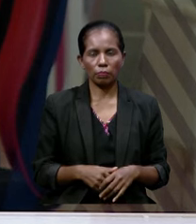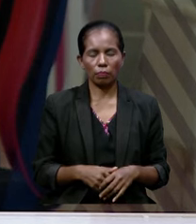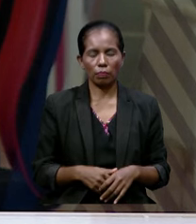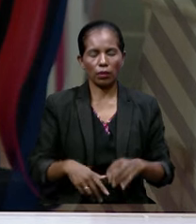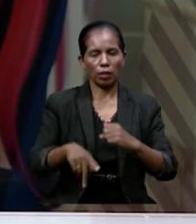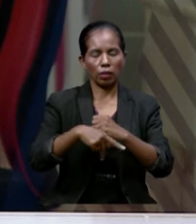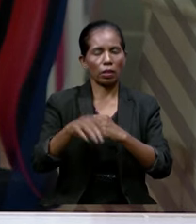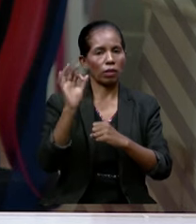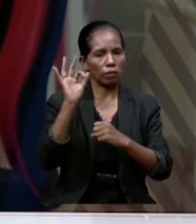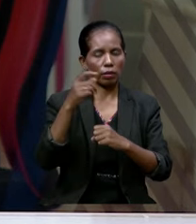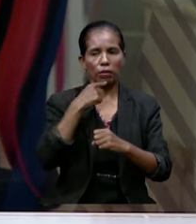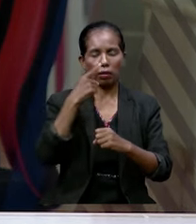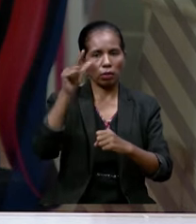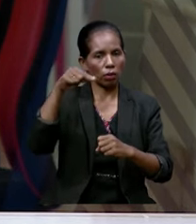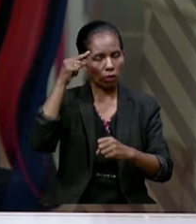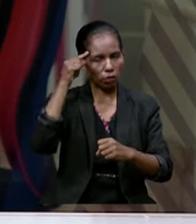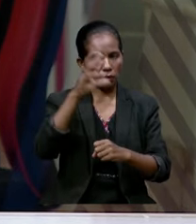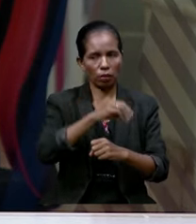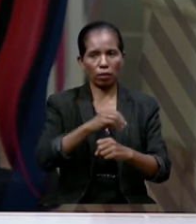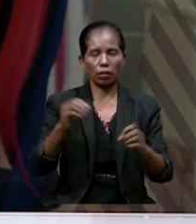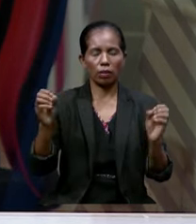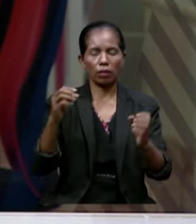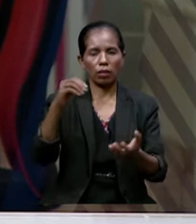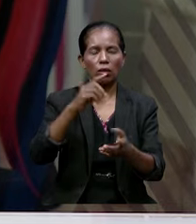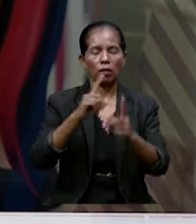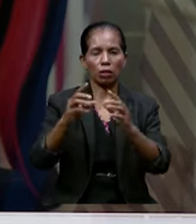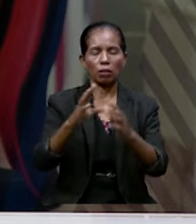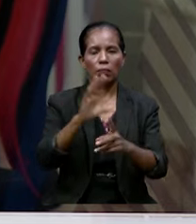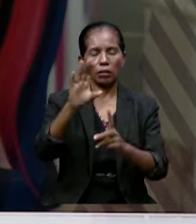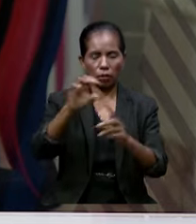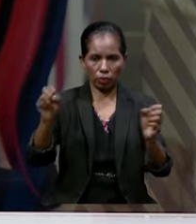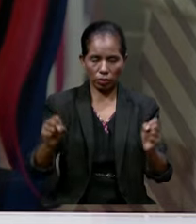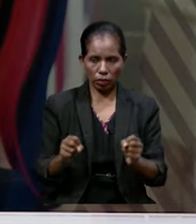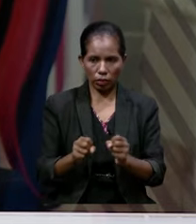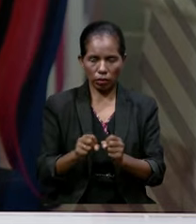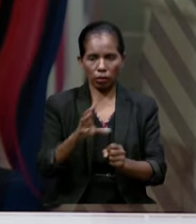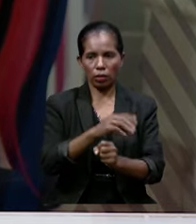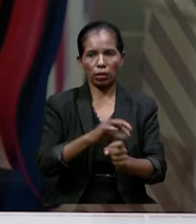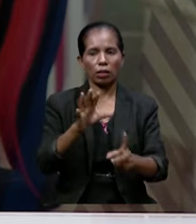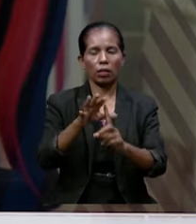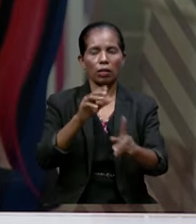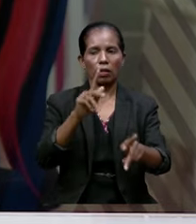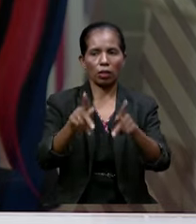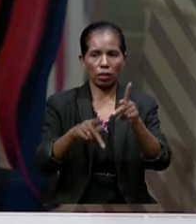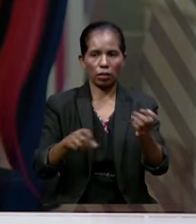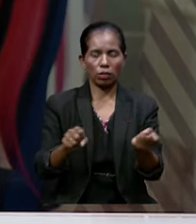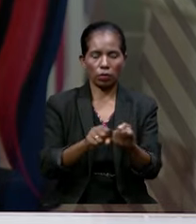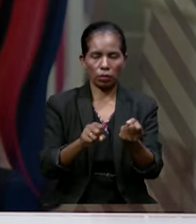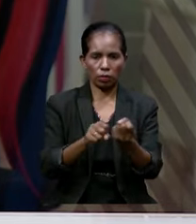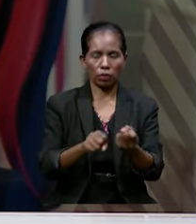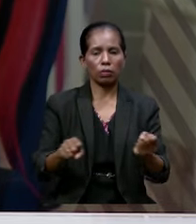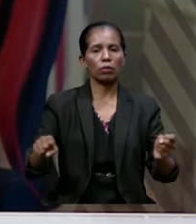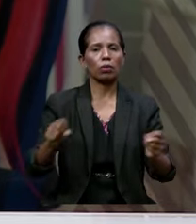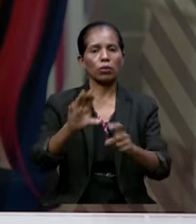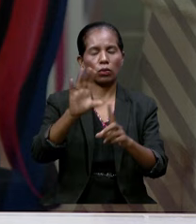Bancada Fratelin considera que o governo intervém poder chefe Suco e o recrutamento pessoal apoia Suco.